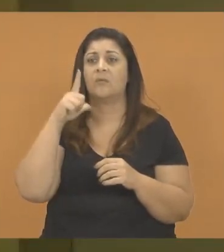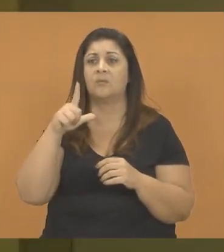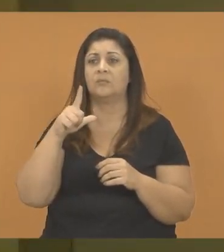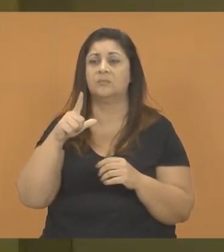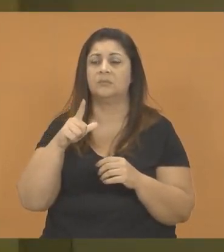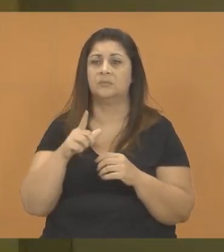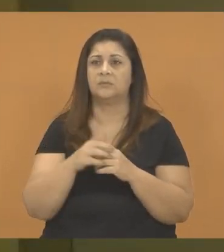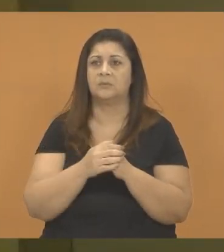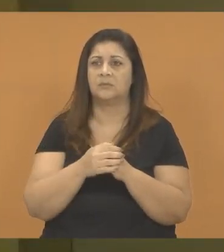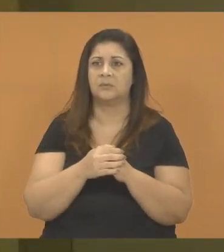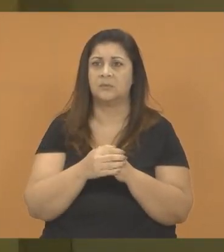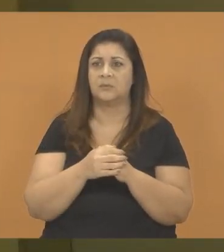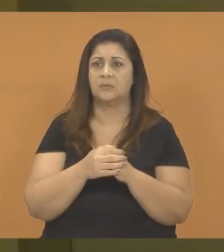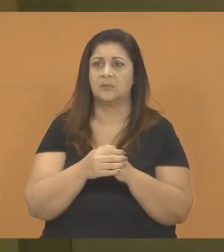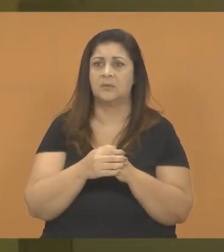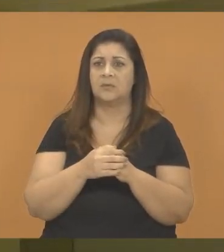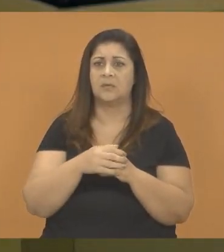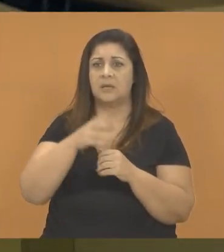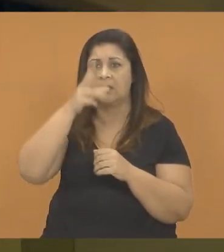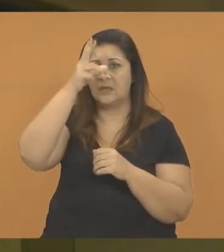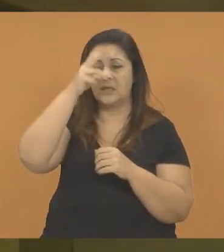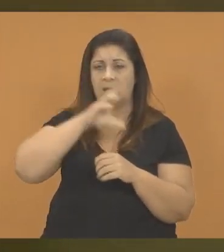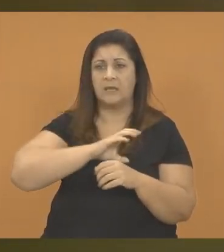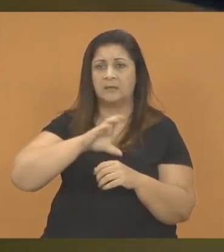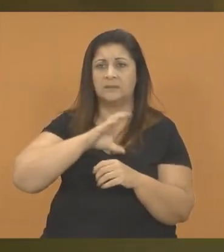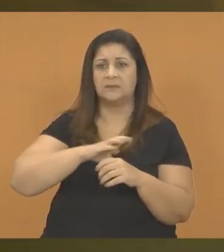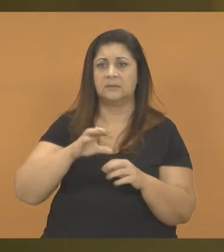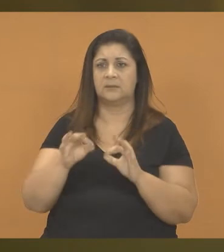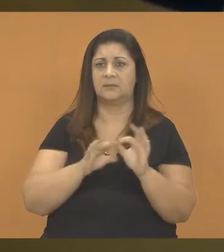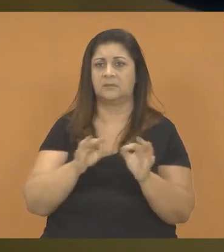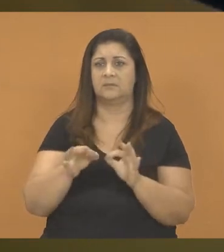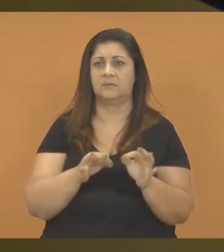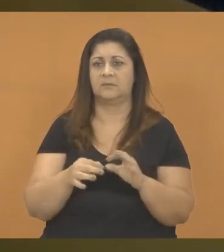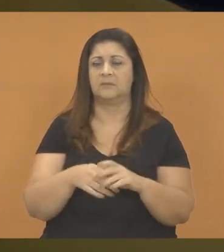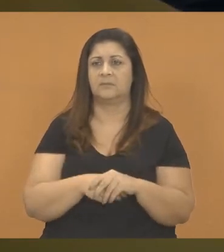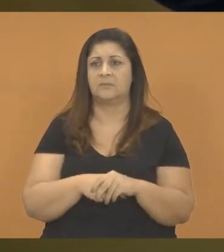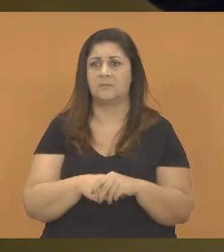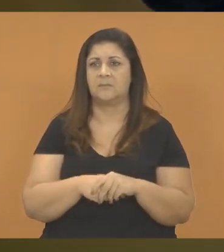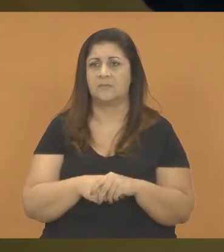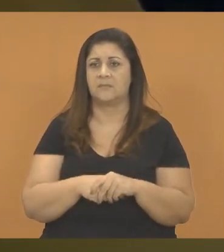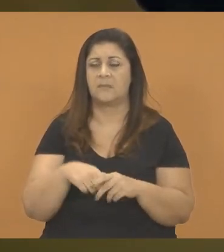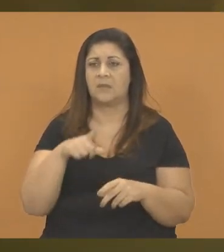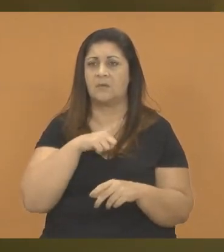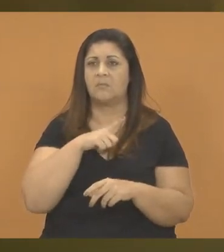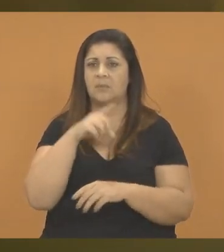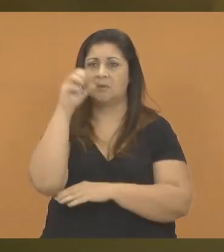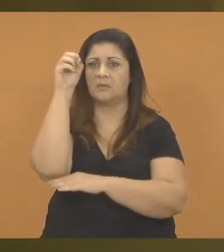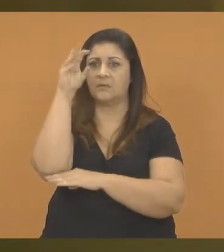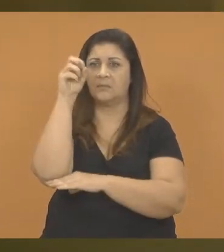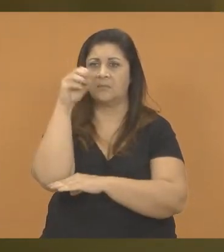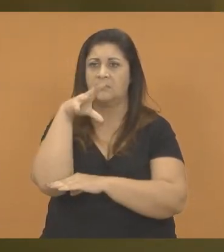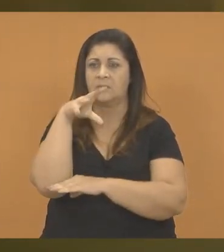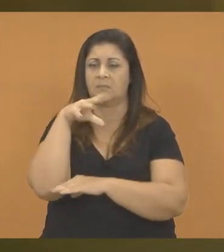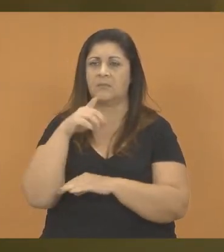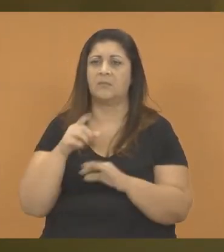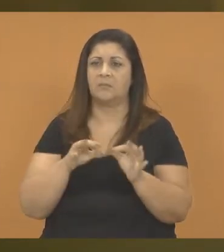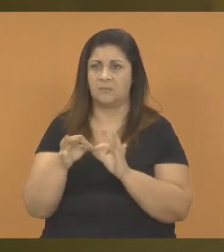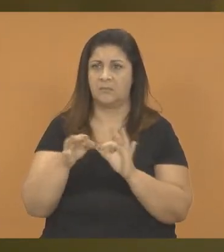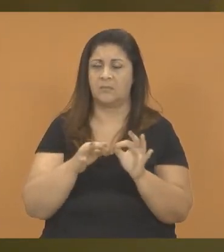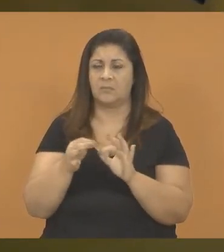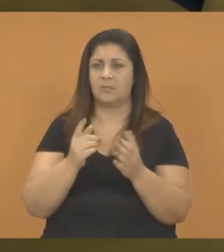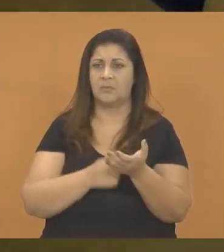município assim fizesse é ele só eles colocariam semáforo a gente fez até um projeto aqui